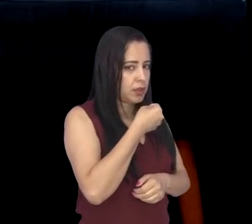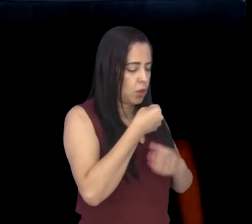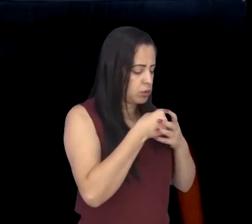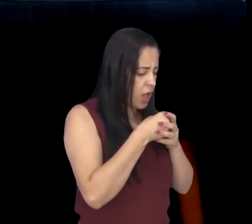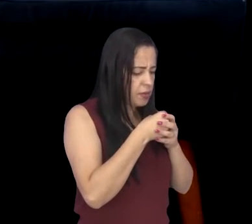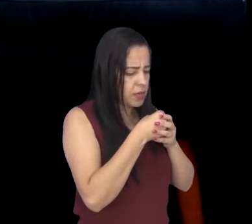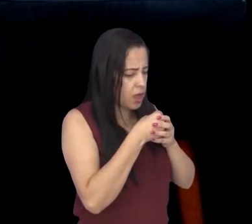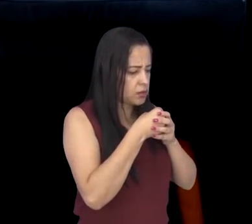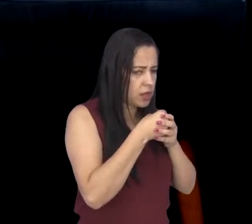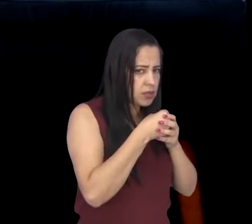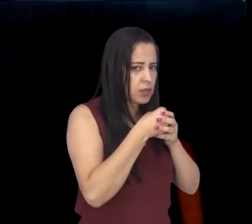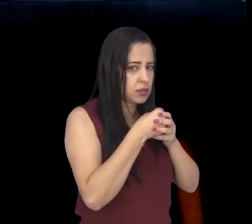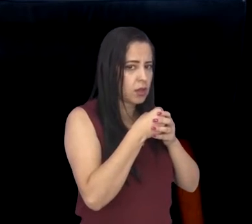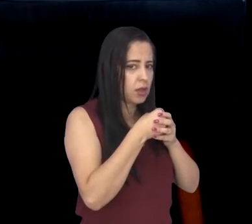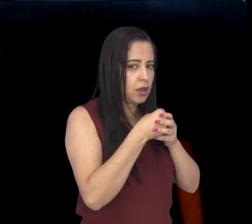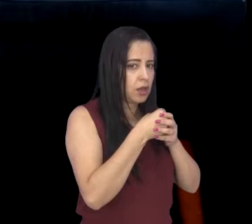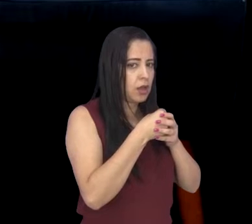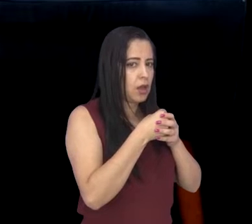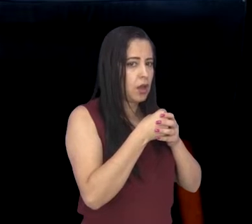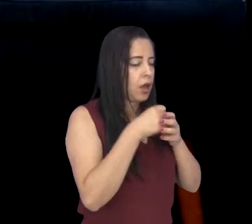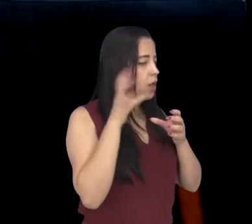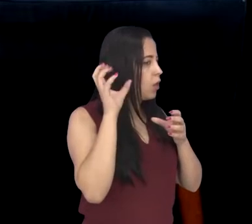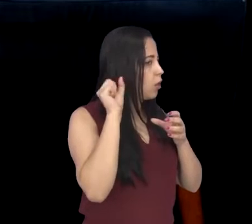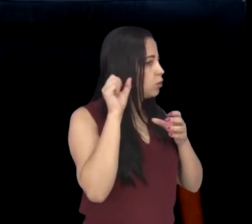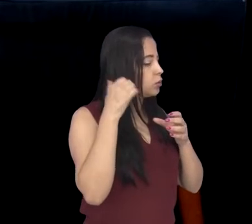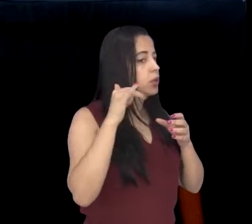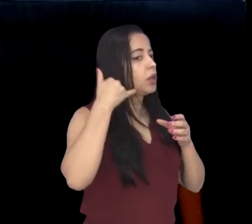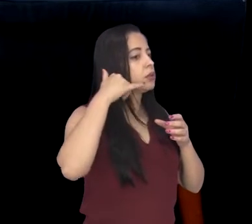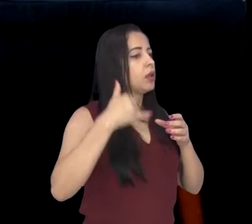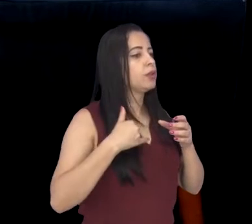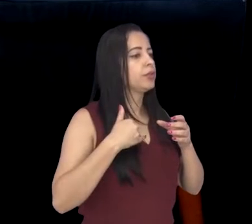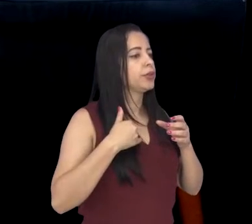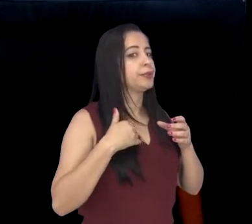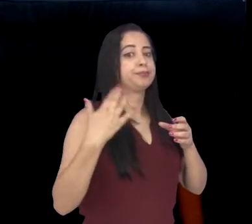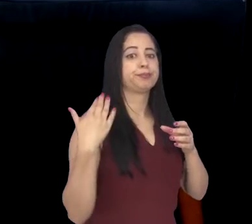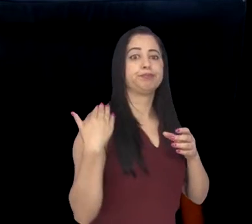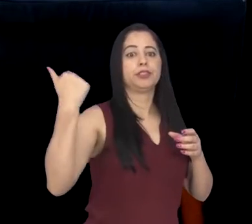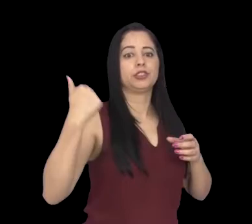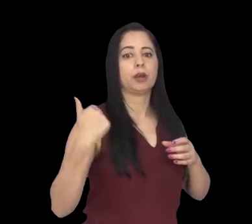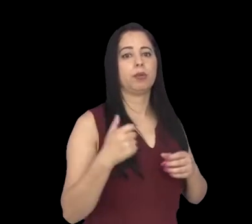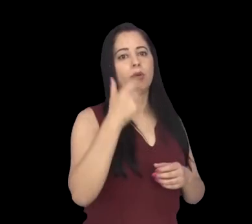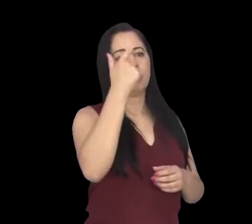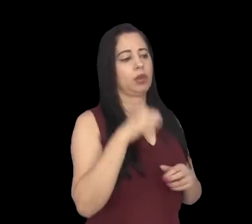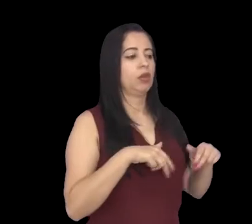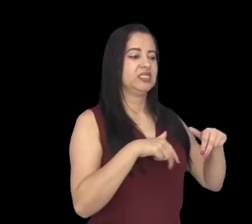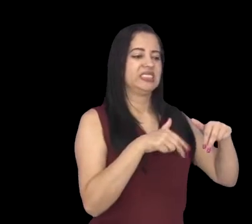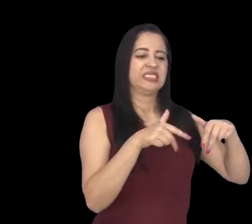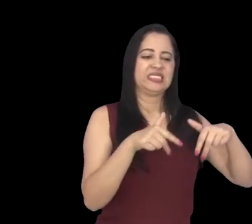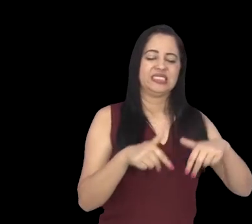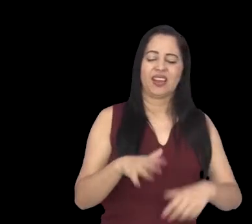lá, dancei. Aí escutei o telefone tocar, manda o Gilzinho para cá. Falei, estou